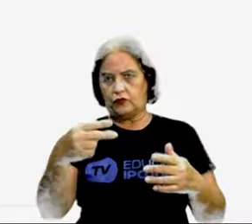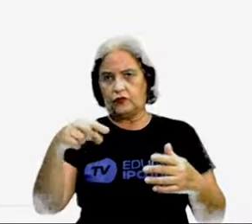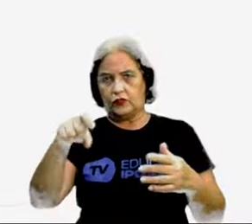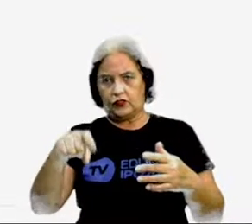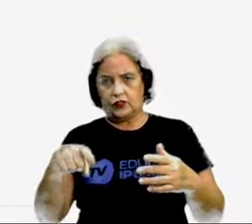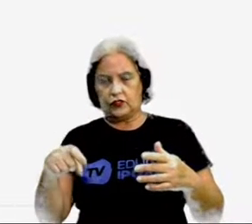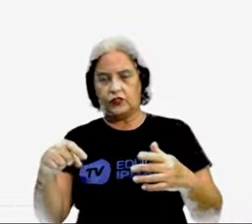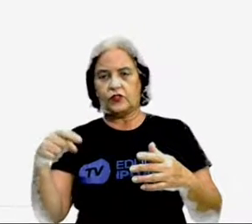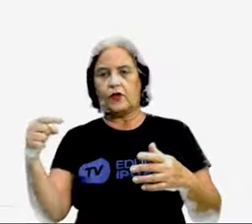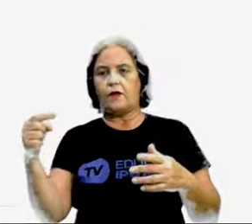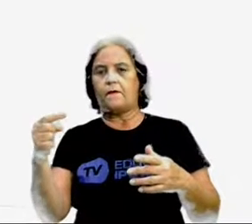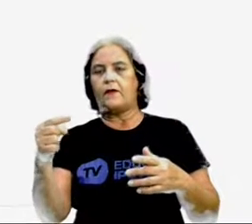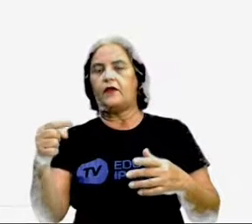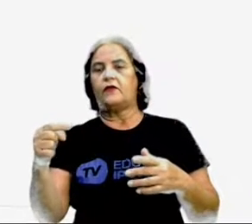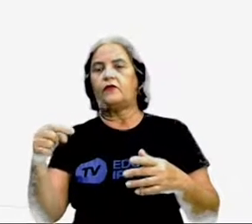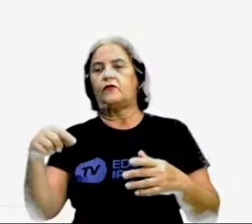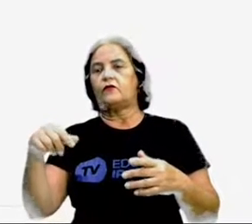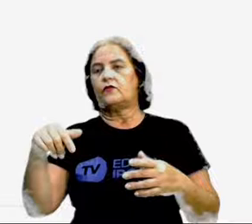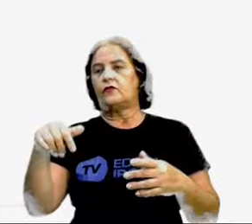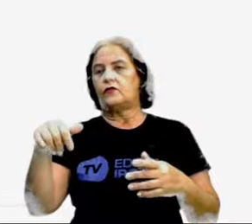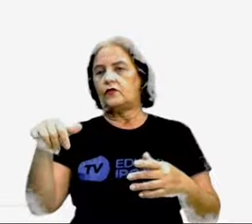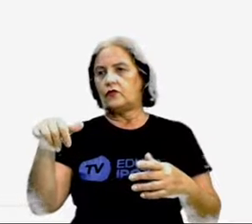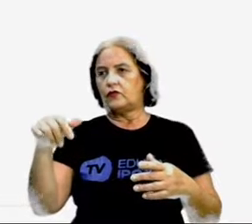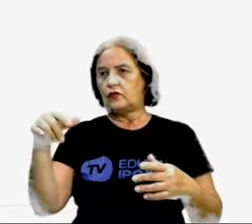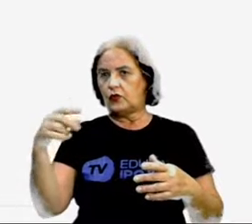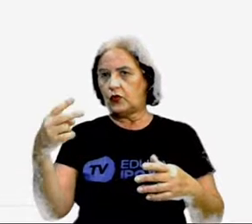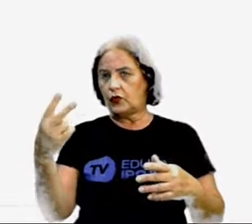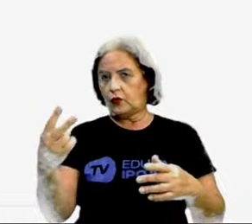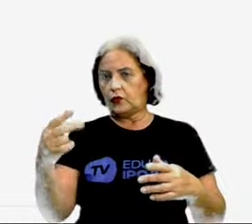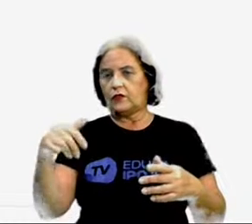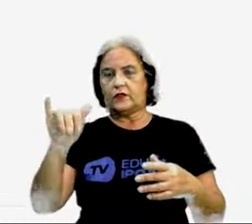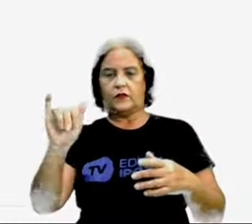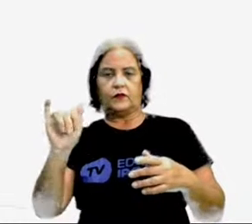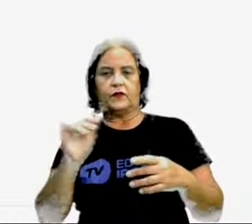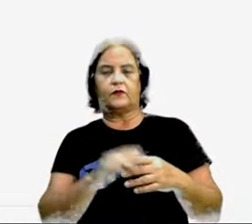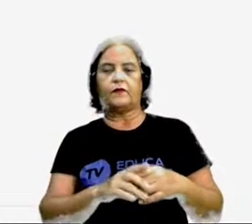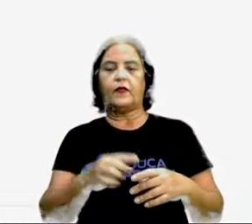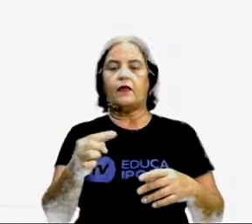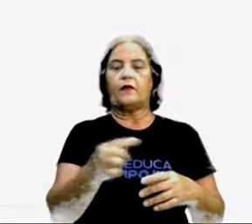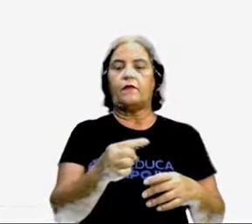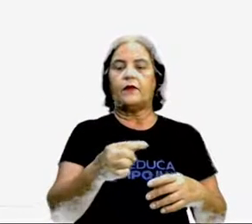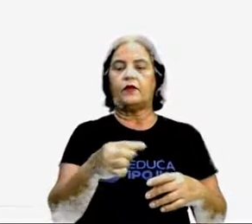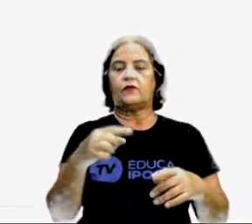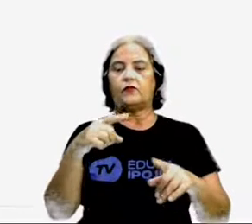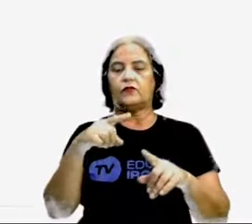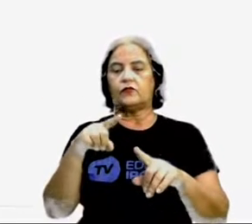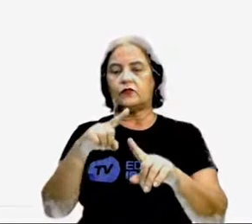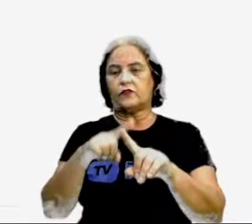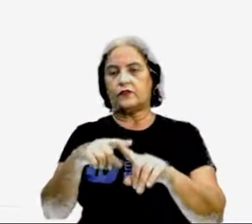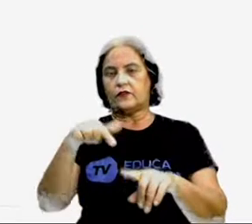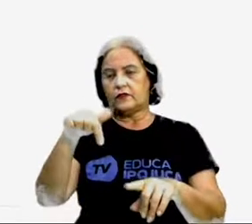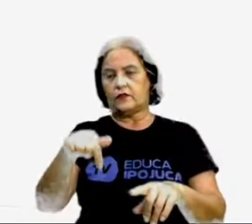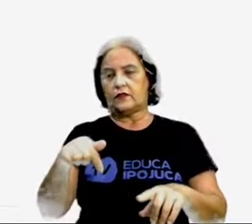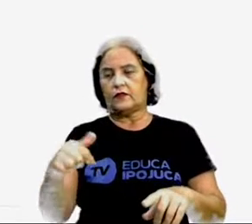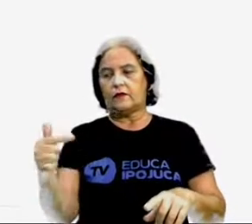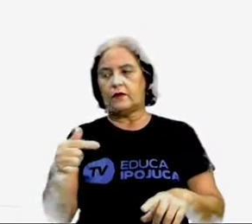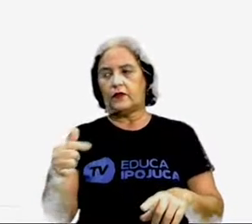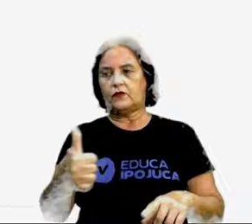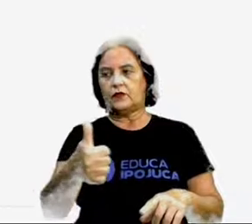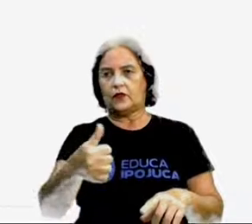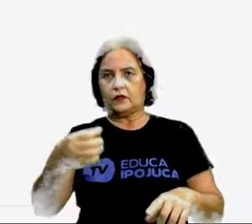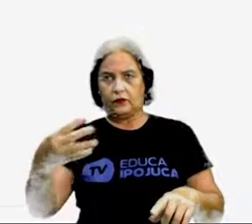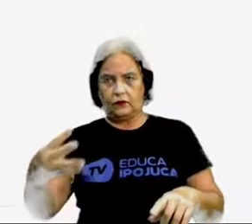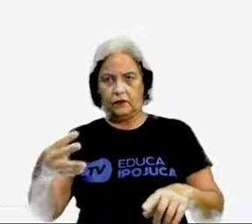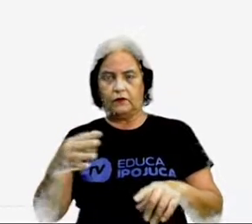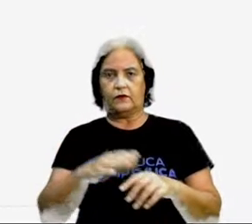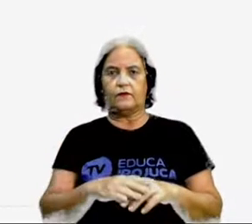y é menos 2y. E menos 2 vezes 7 é menos 14. Olha aí.